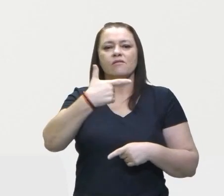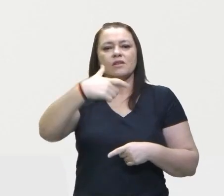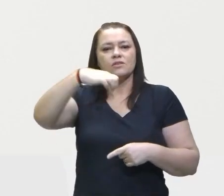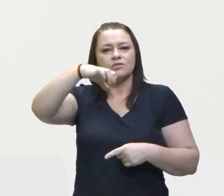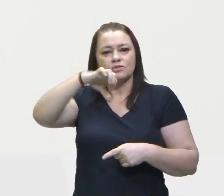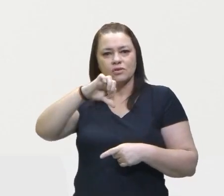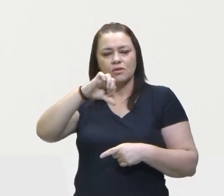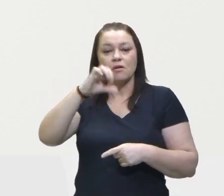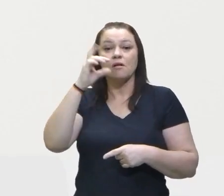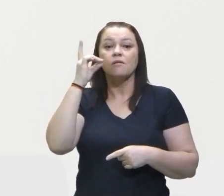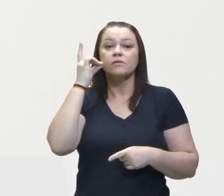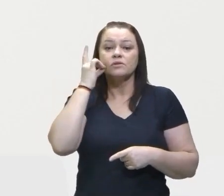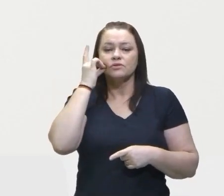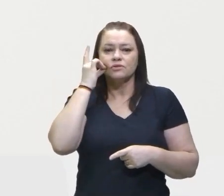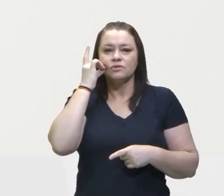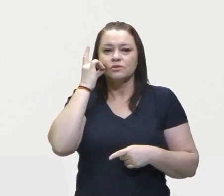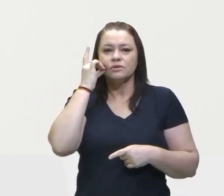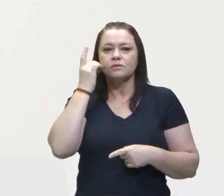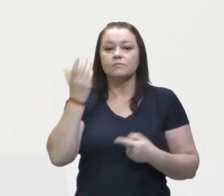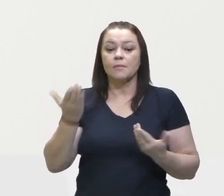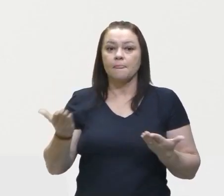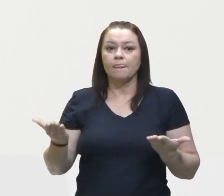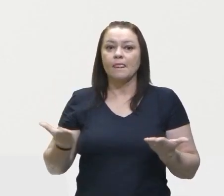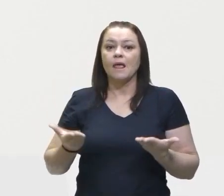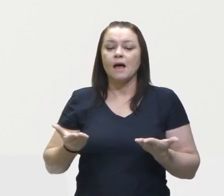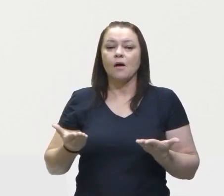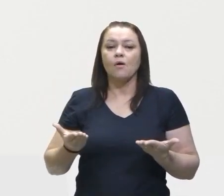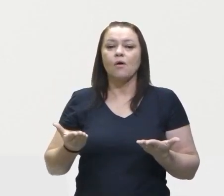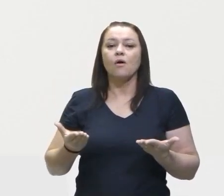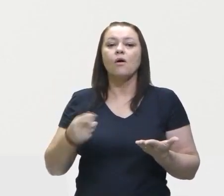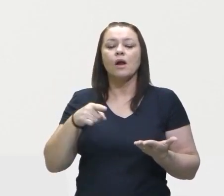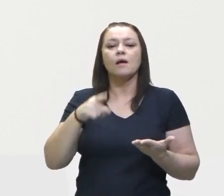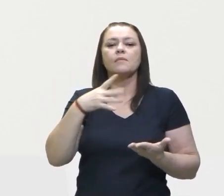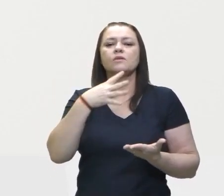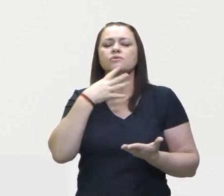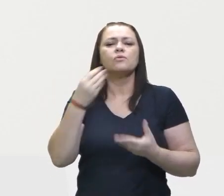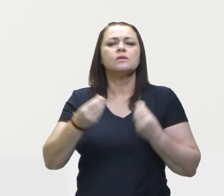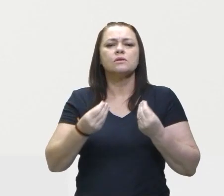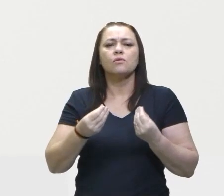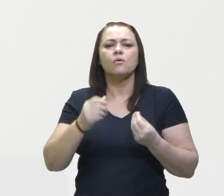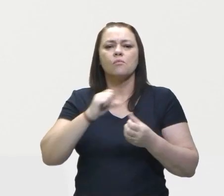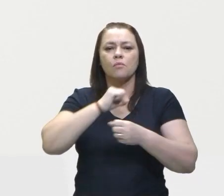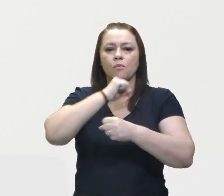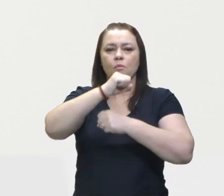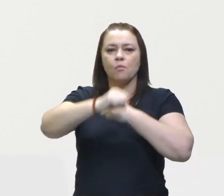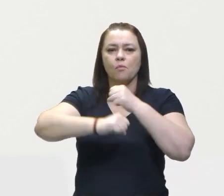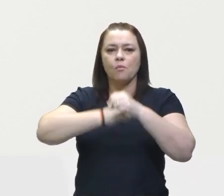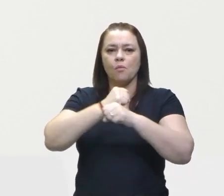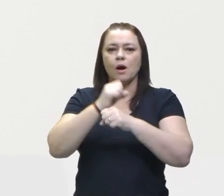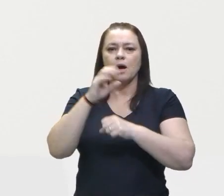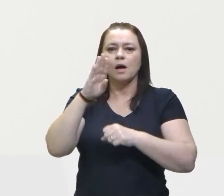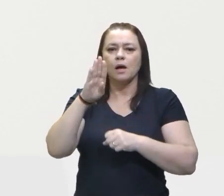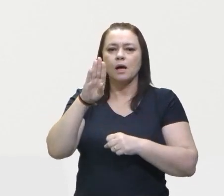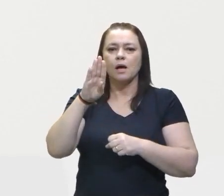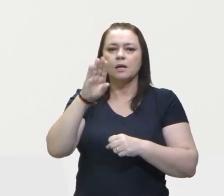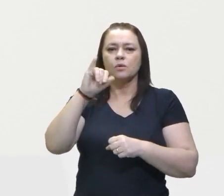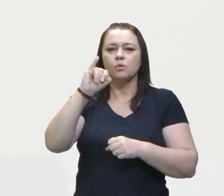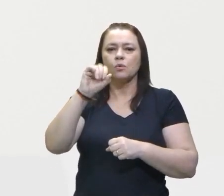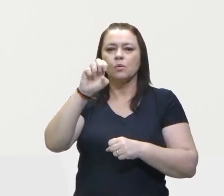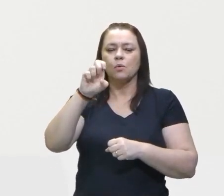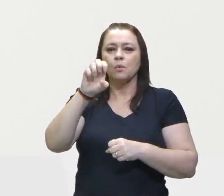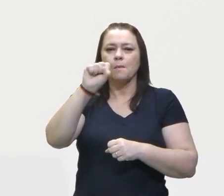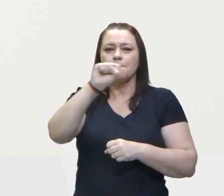dias, esse ano nós conhecemos como ano bissexto, porque ele vai ter um dia a